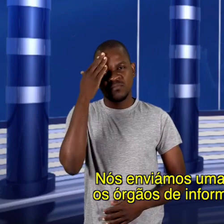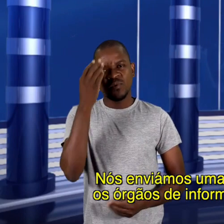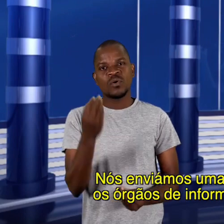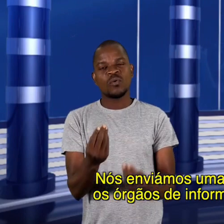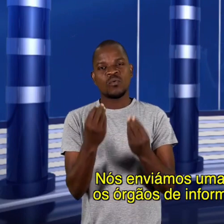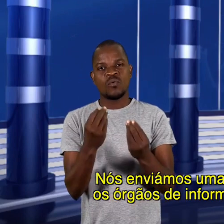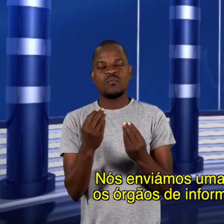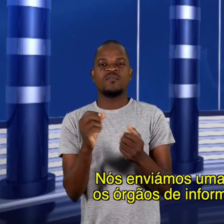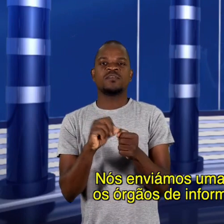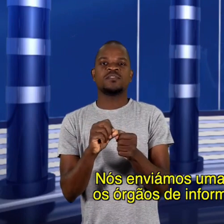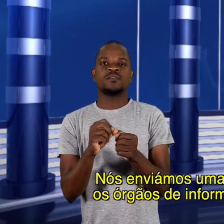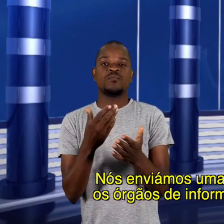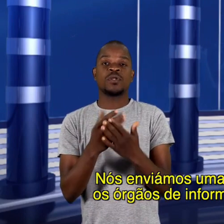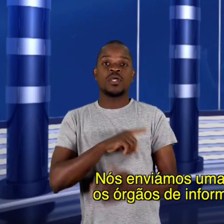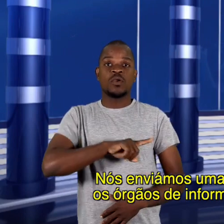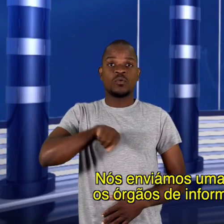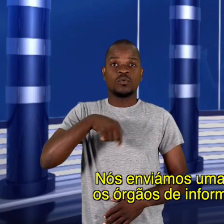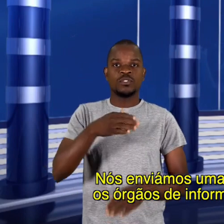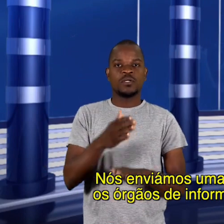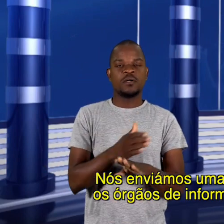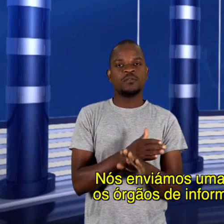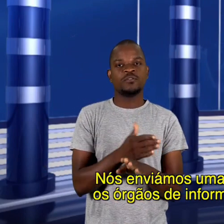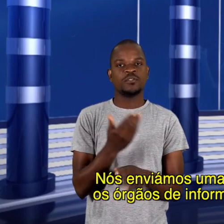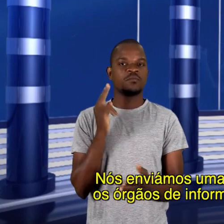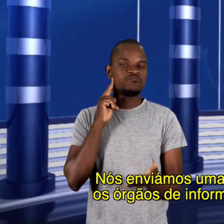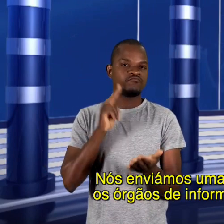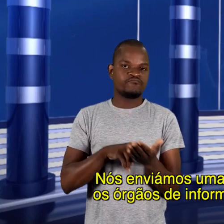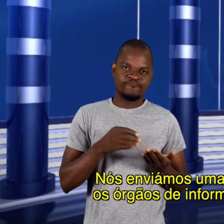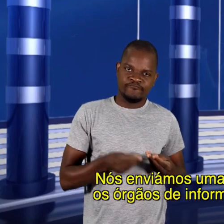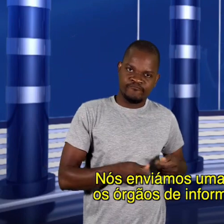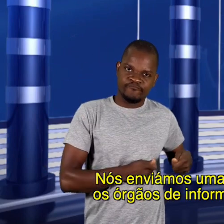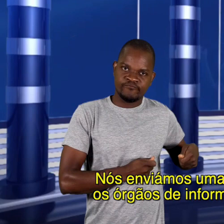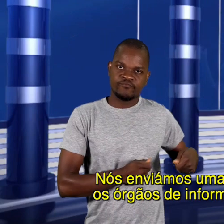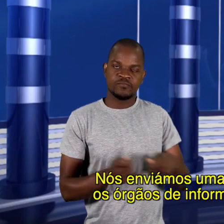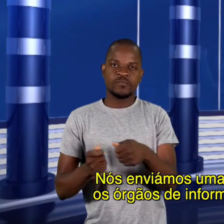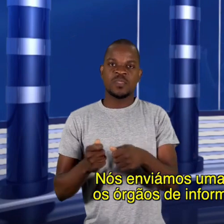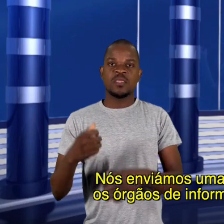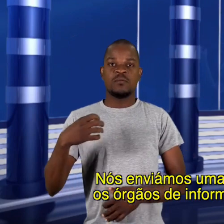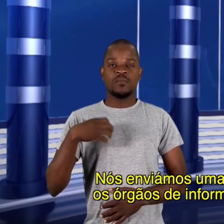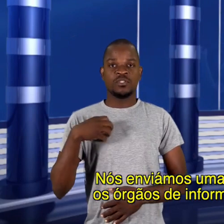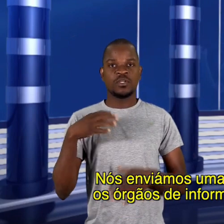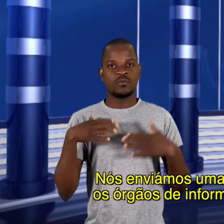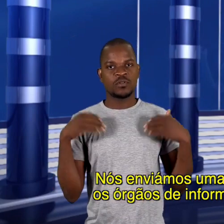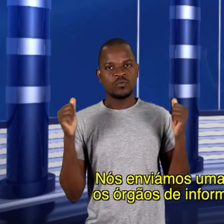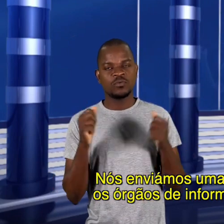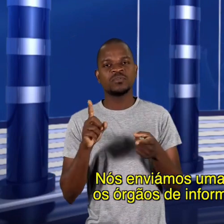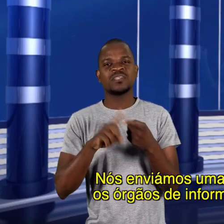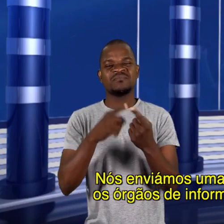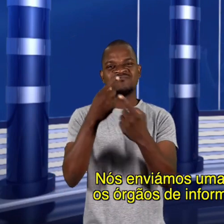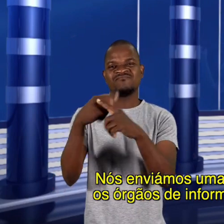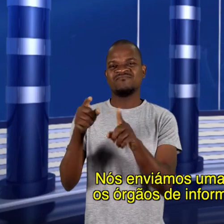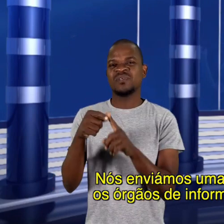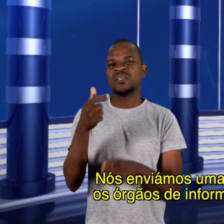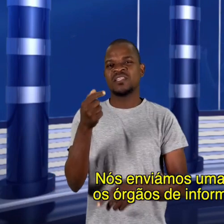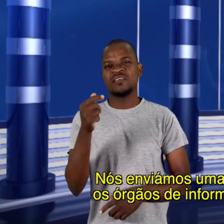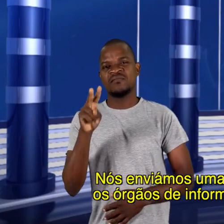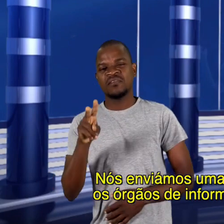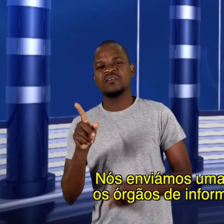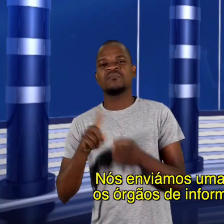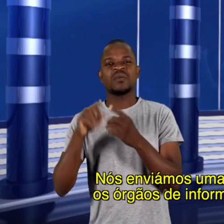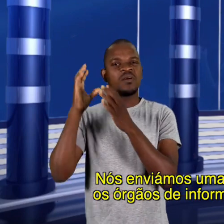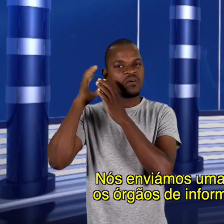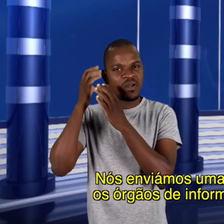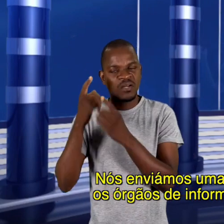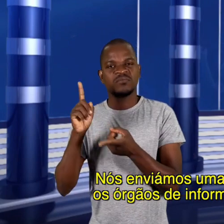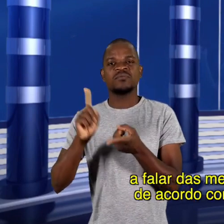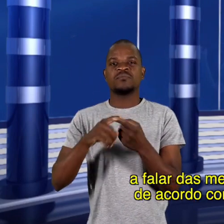e saber quais são as medidas também. Nós enviamos uma carta para o Ministério da Saúde, não só para o Ministério da Saúde, mas também para os